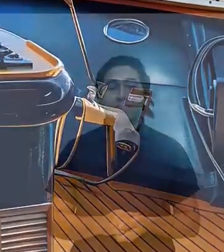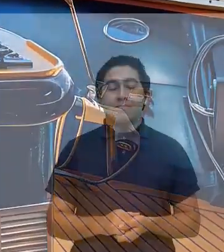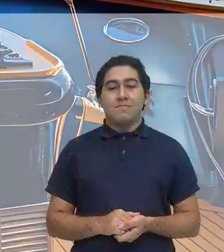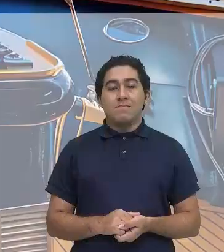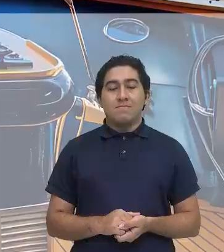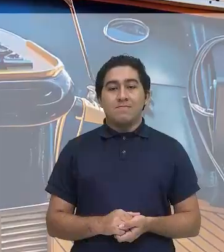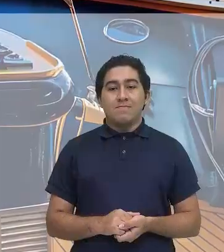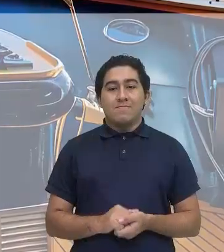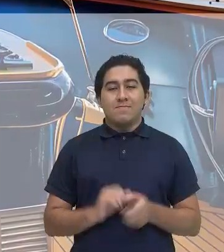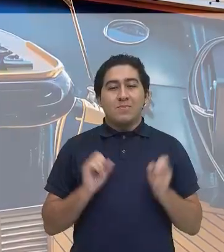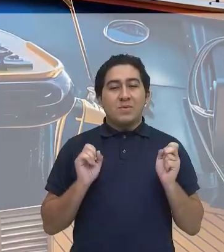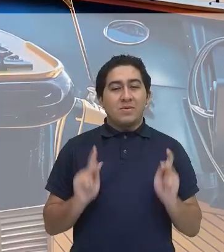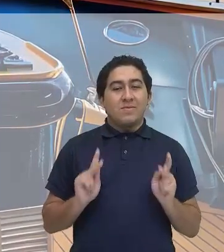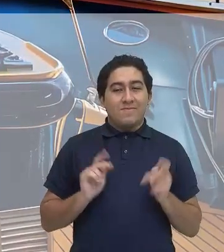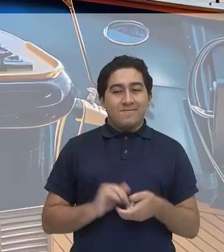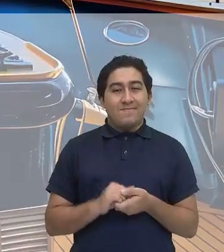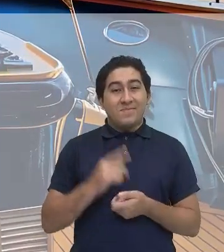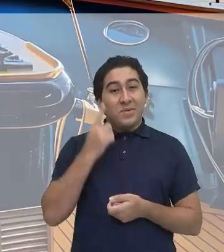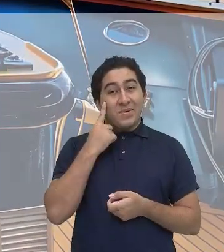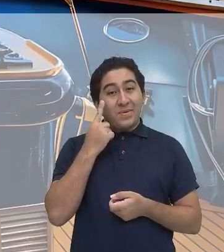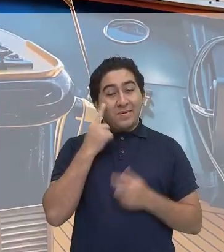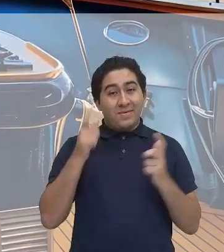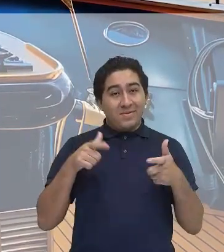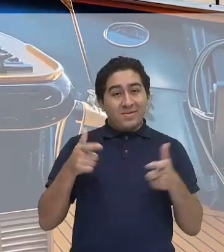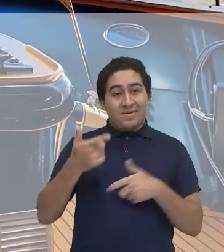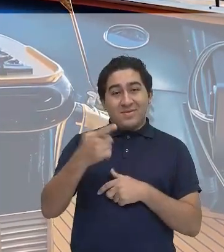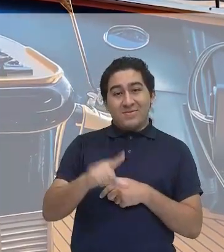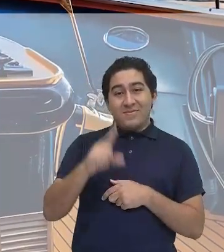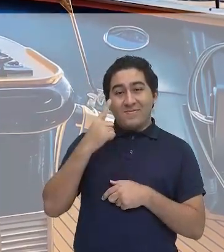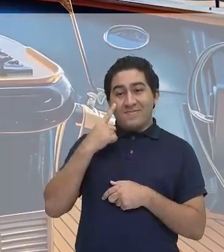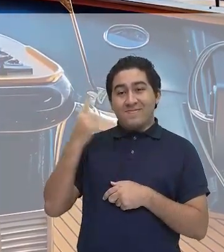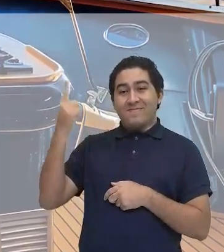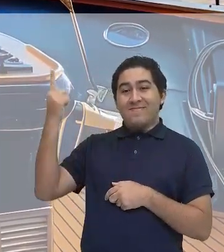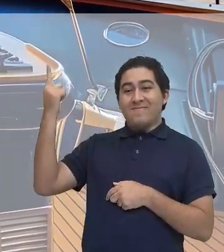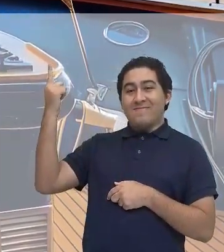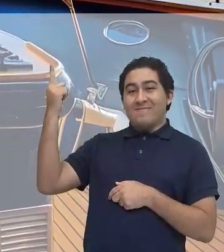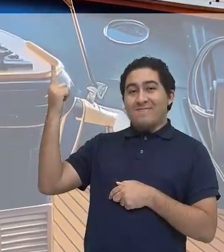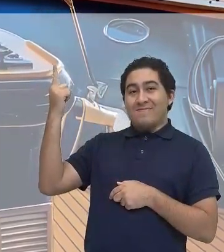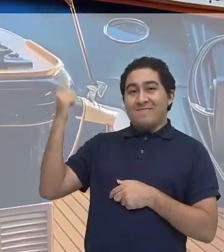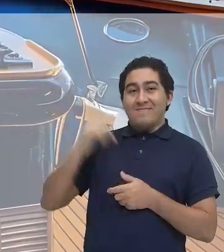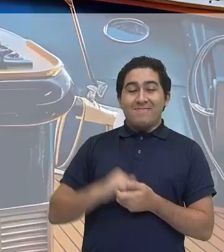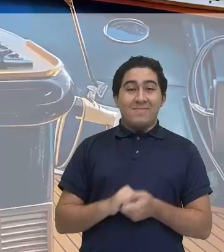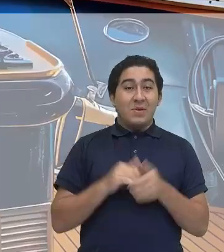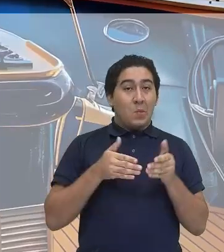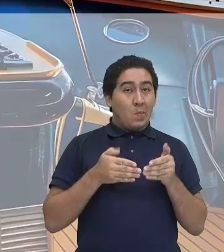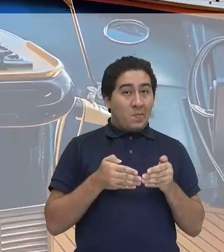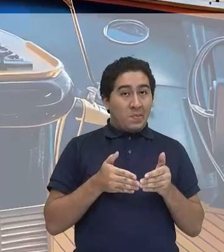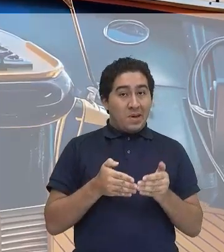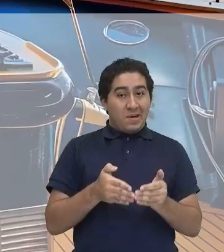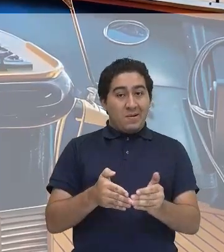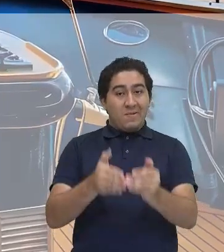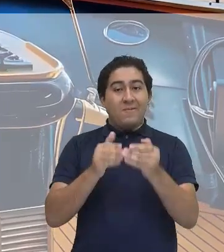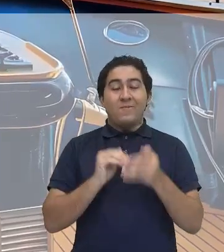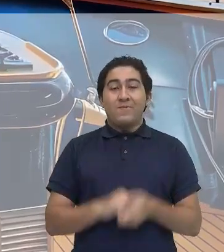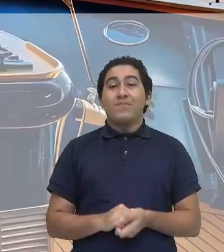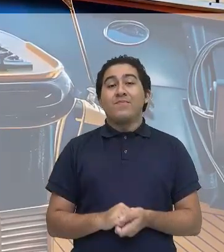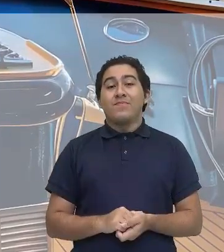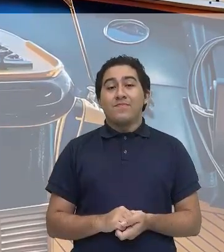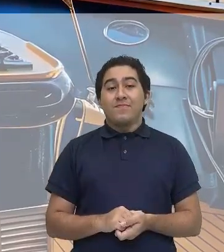Muito bem, pessoal. Olha onde eu estou novamente, no nosso barco do conhecimento. E